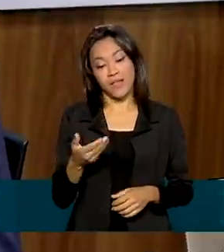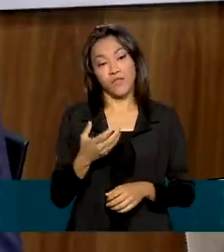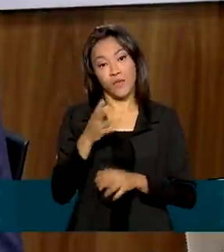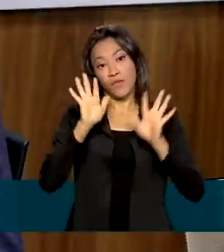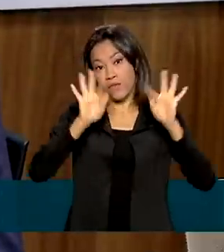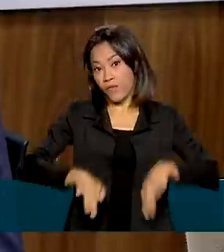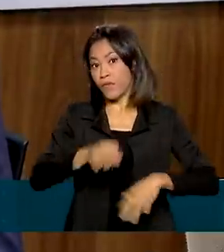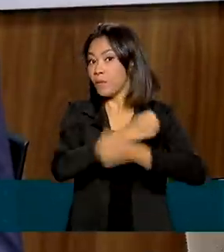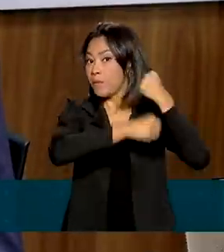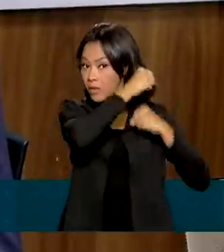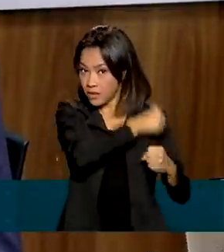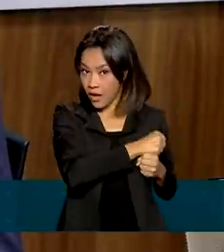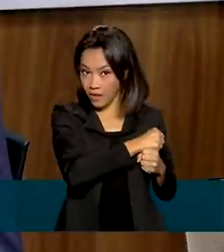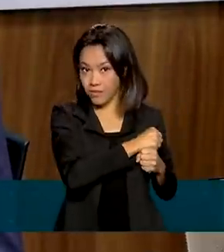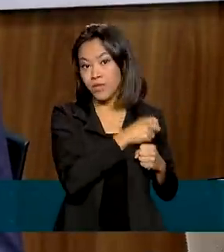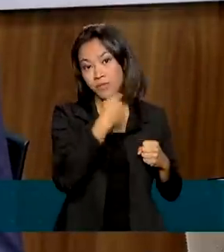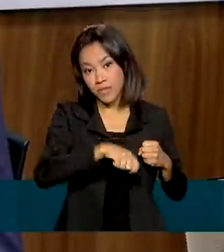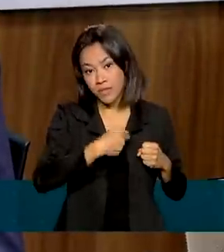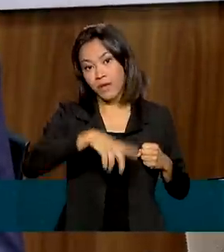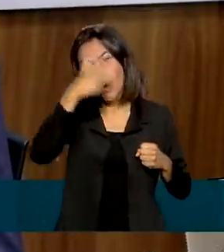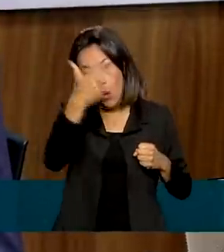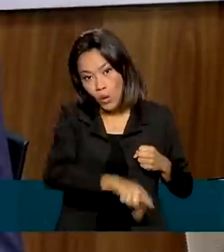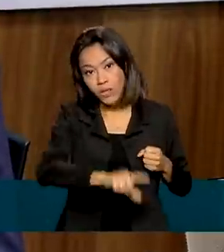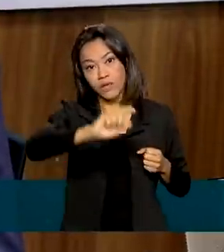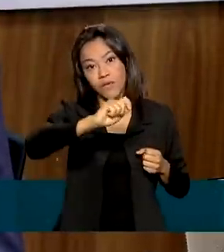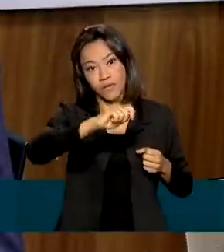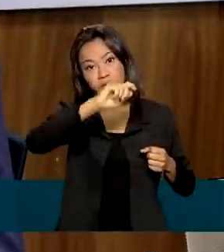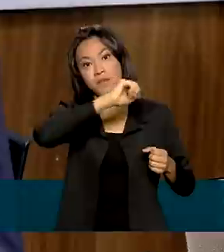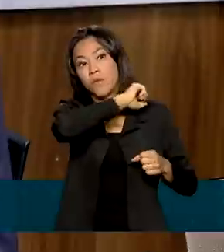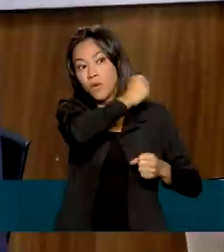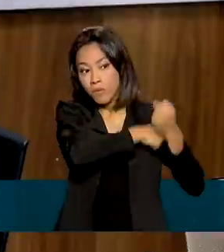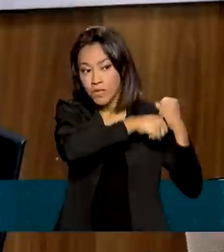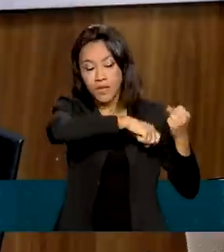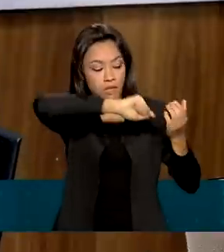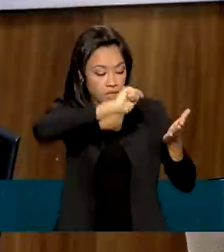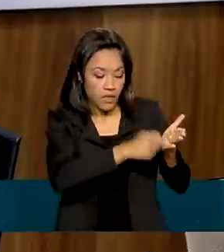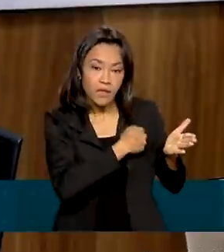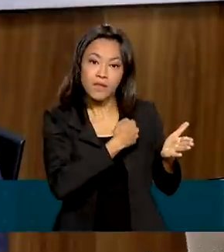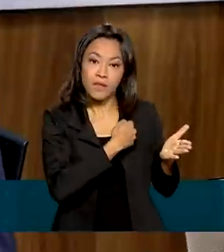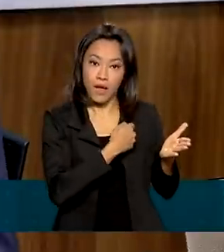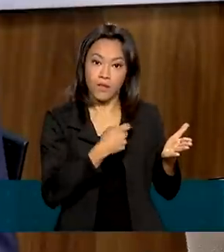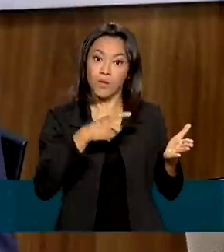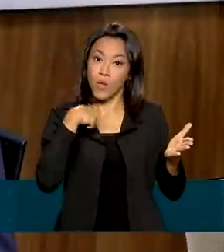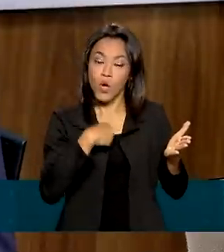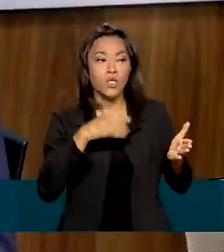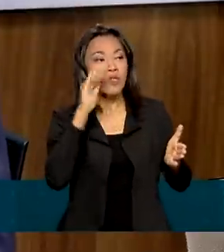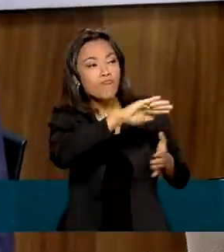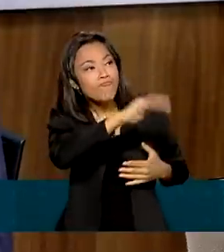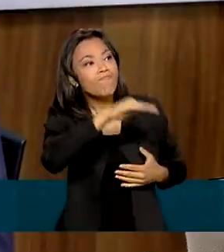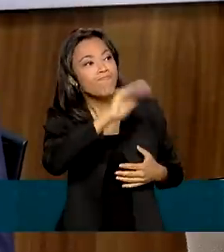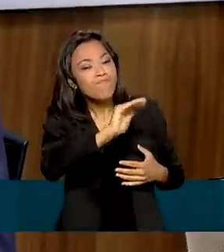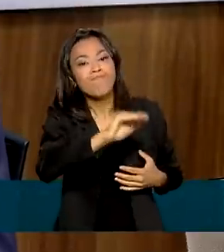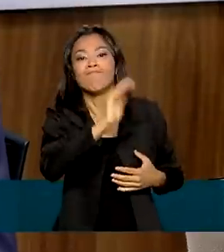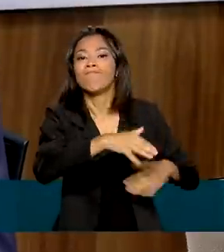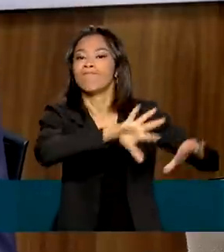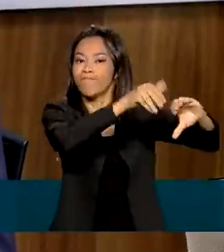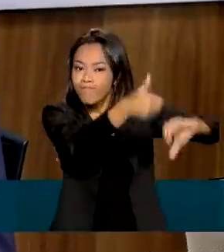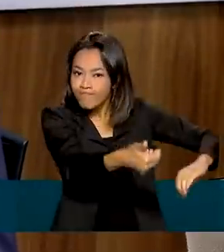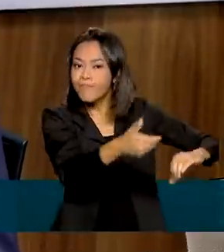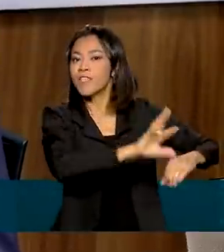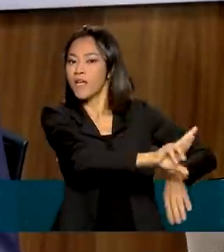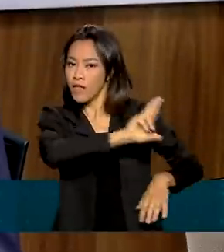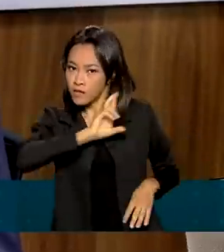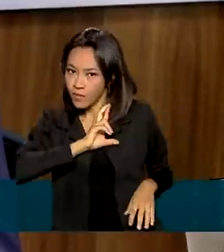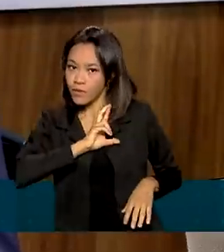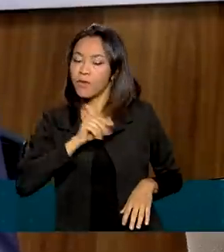final do ano passado e tinha que ser renovado o ano passado também provocamos o Parlamento Parlamento nos atendeu